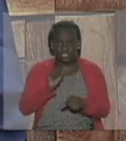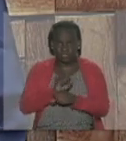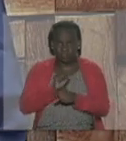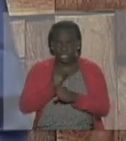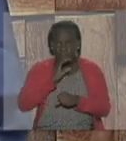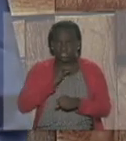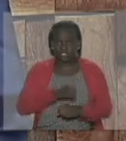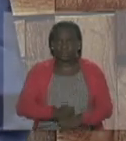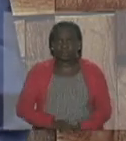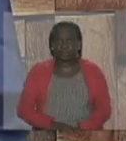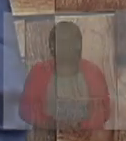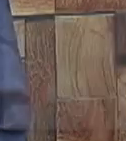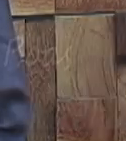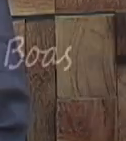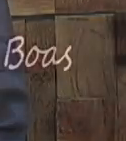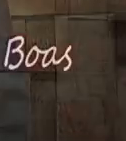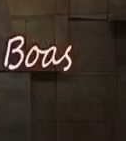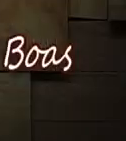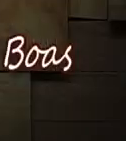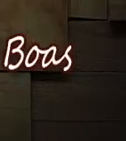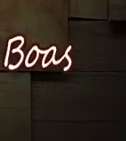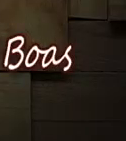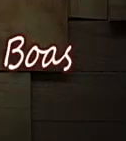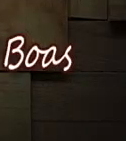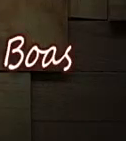você aqui no perfil não sai daí não que é